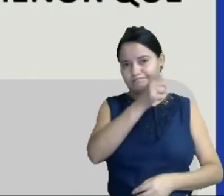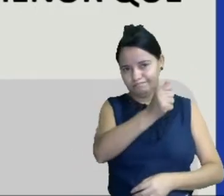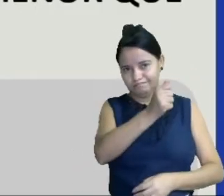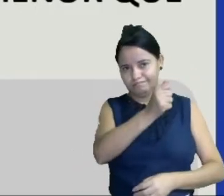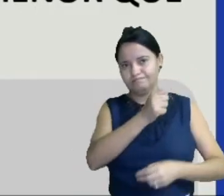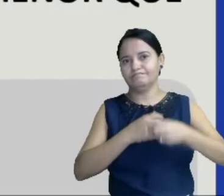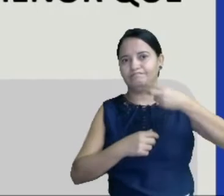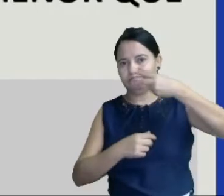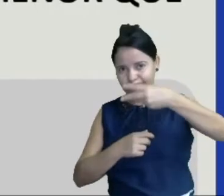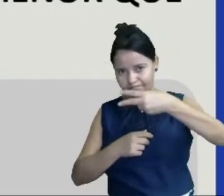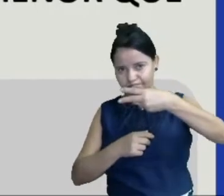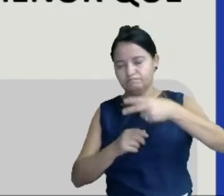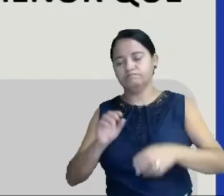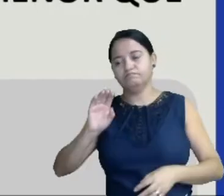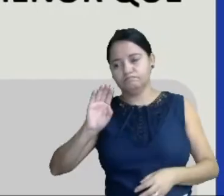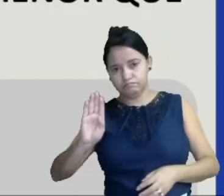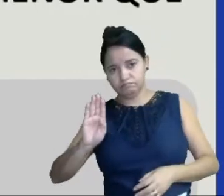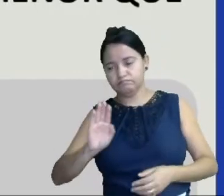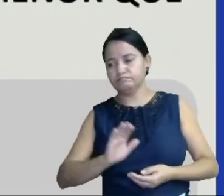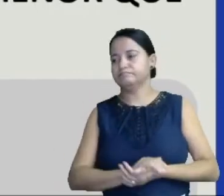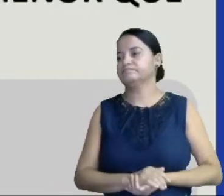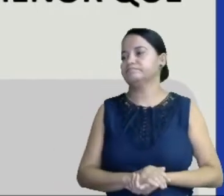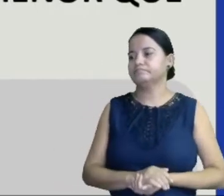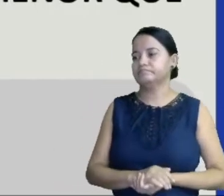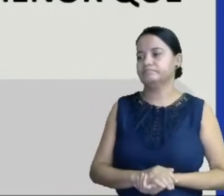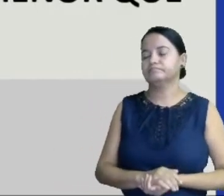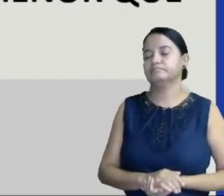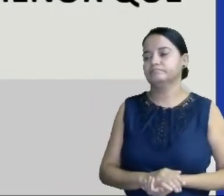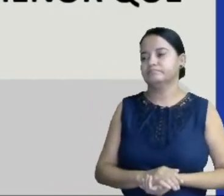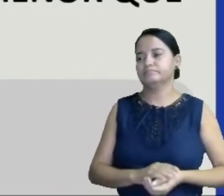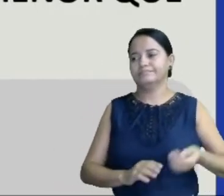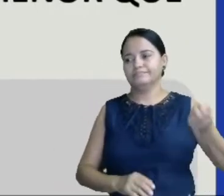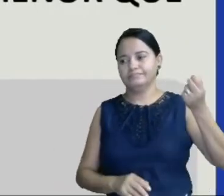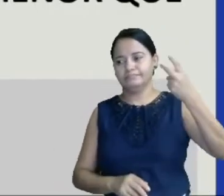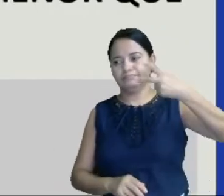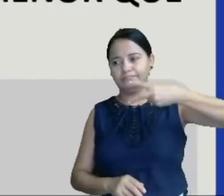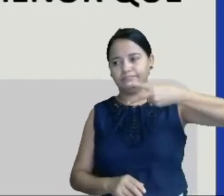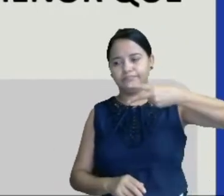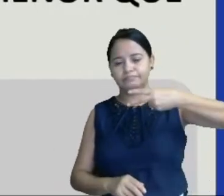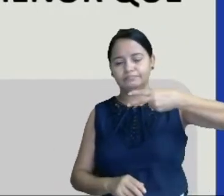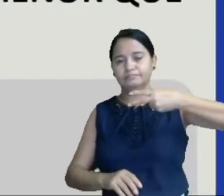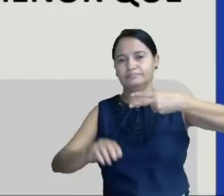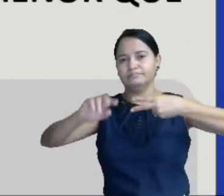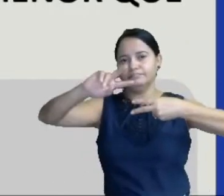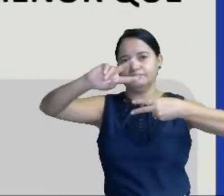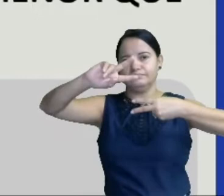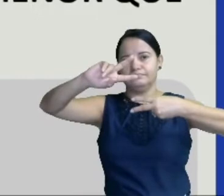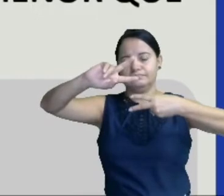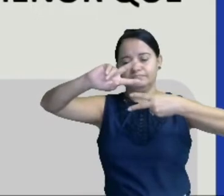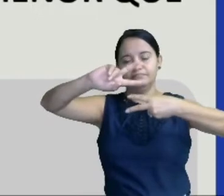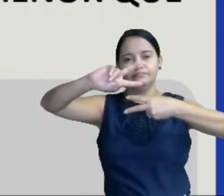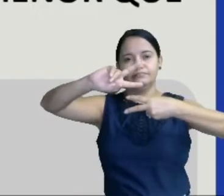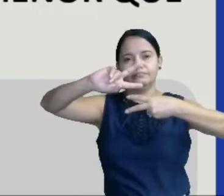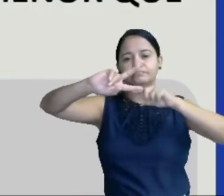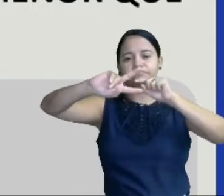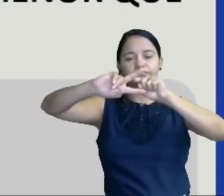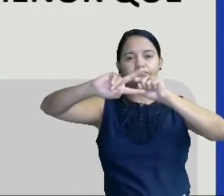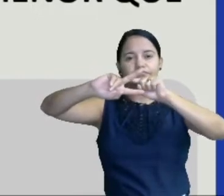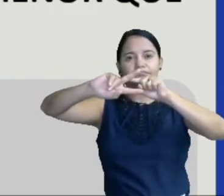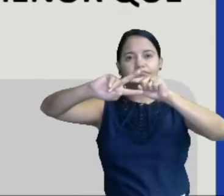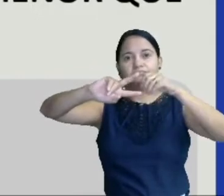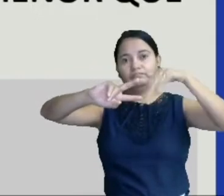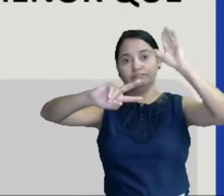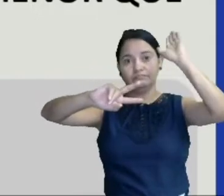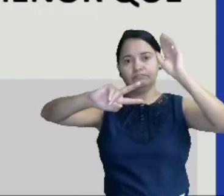B Beleza então abertura né ela indica maior que a parte que está aí